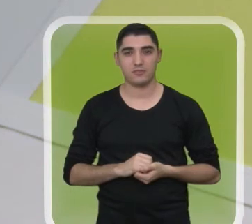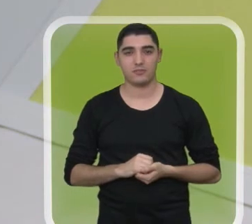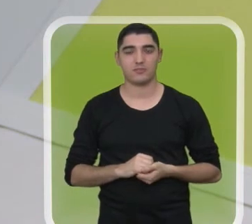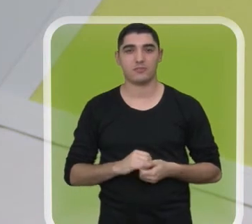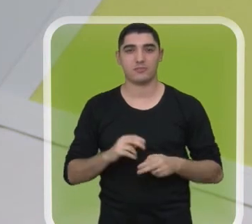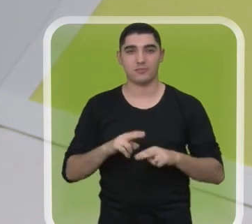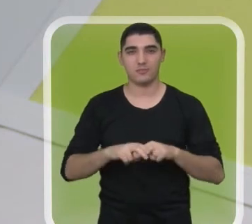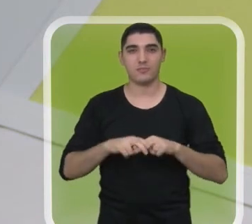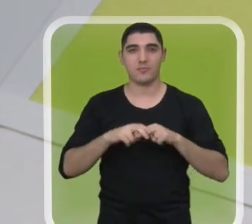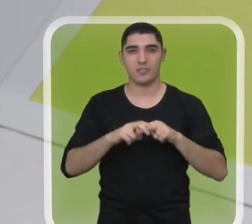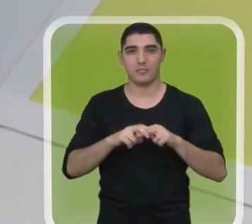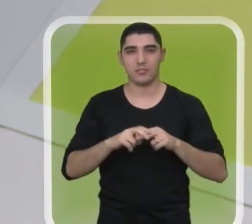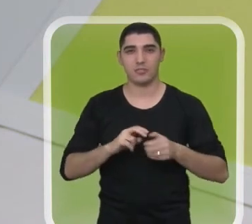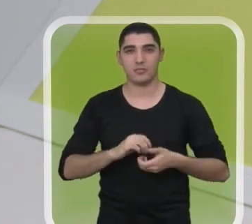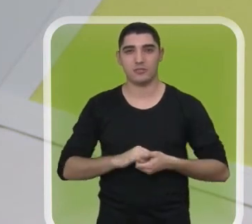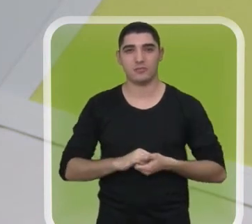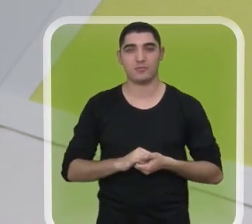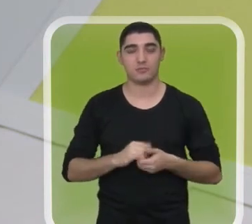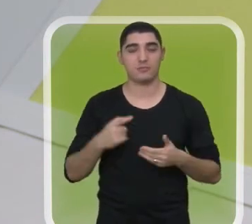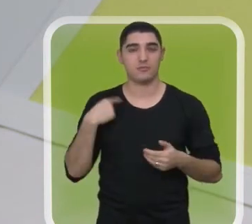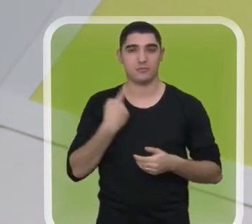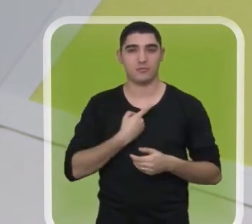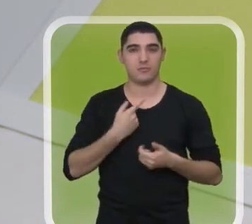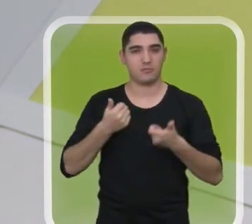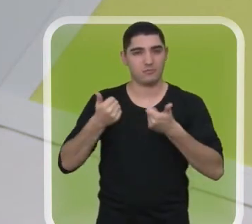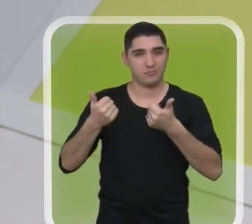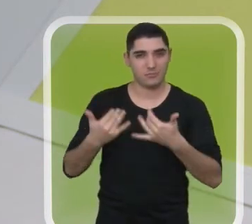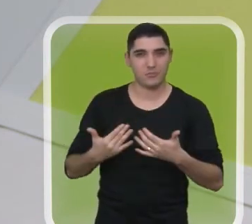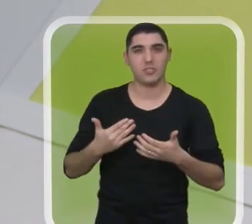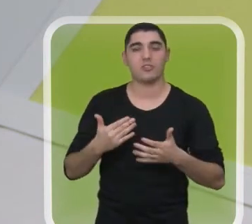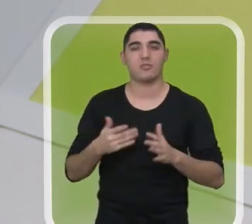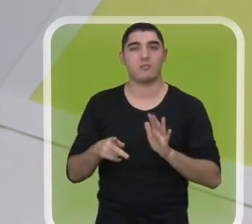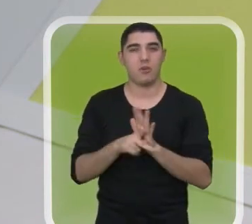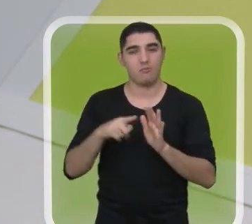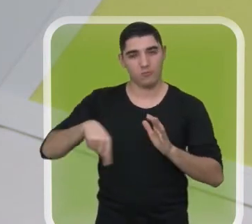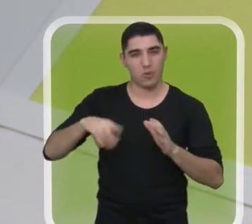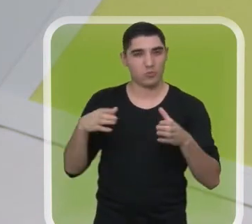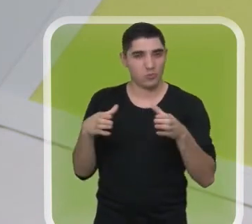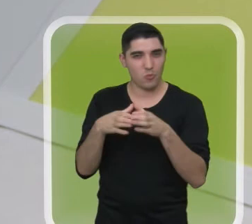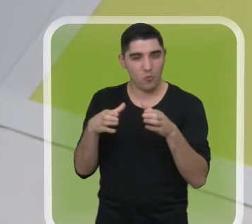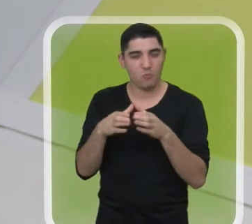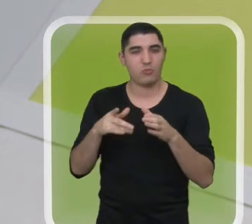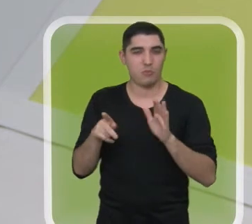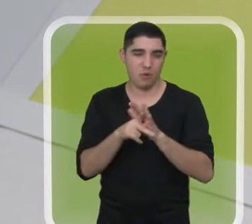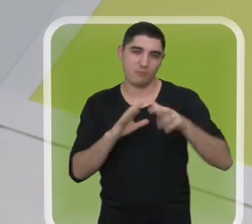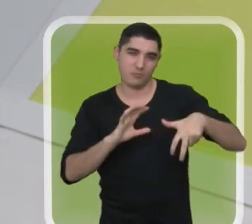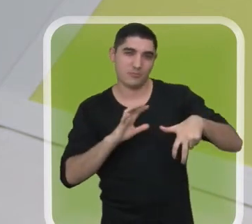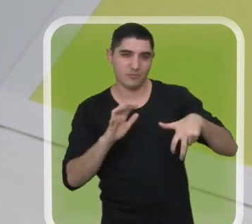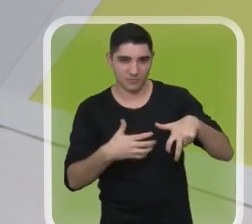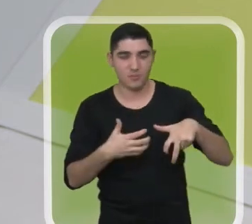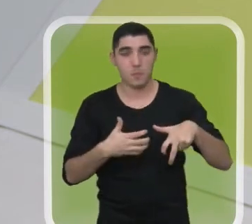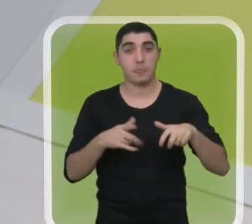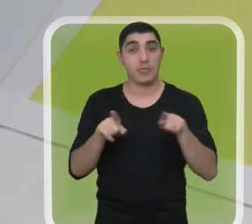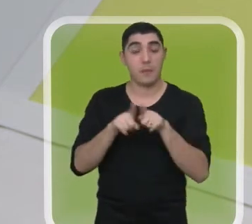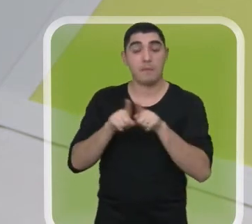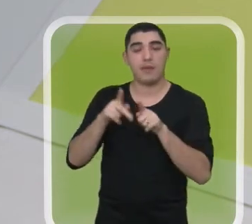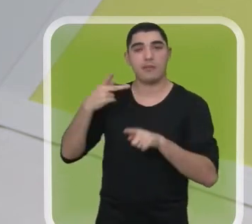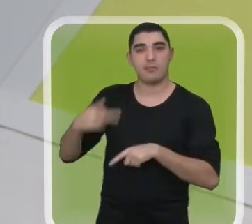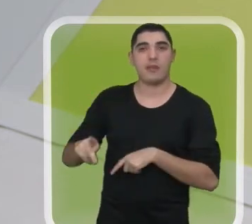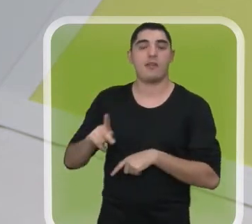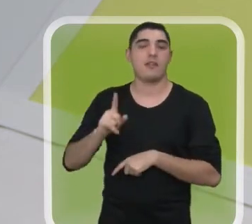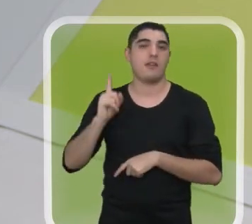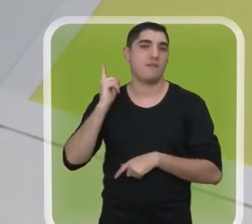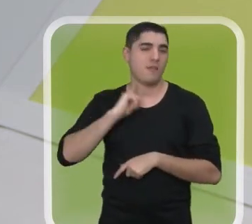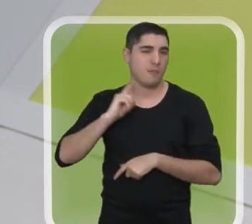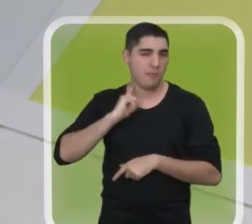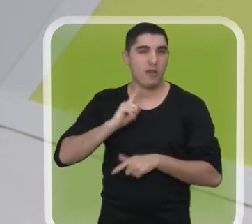gente e a gente comentava, a gente acompanha mais aqui o grupo do joseense, acompanhou o Flamengo de Guarulhos, que foi um adversário na